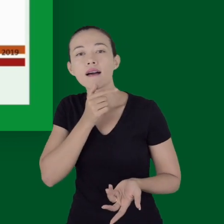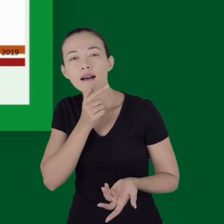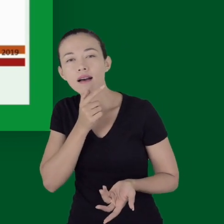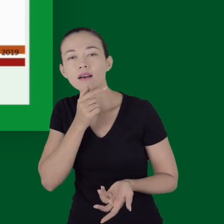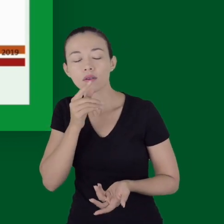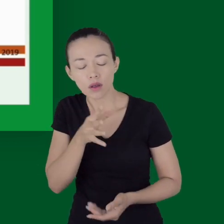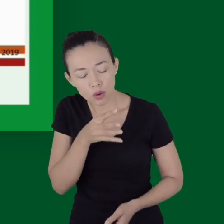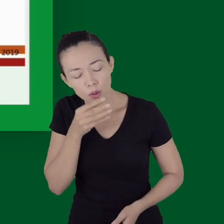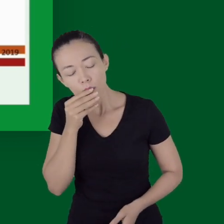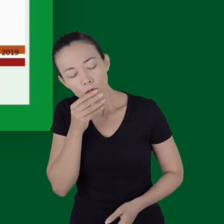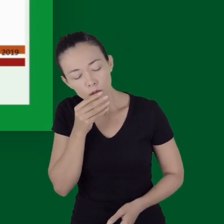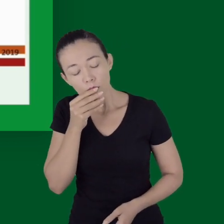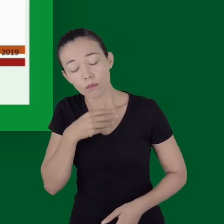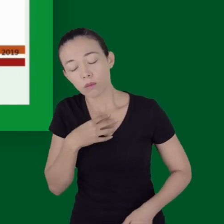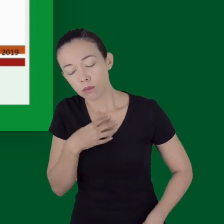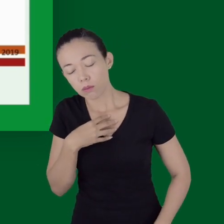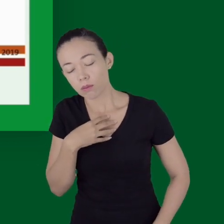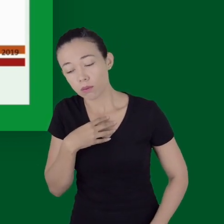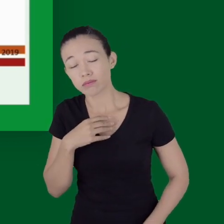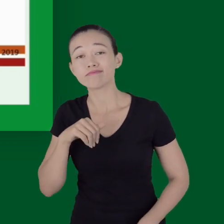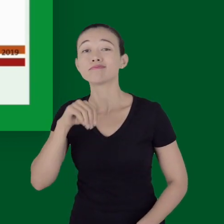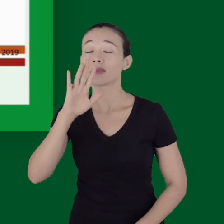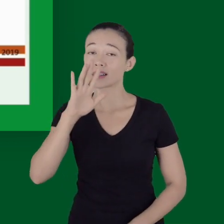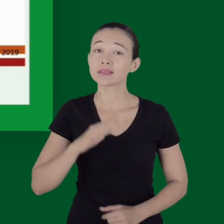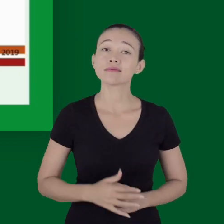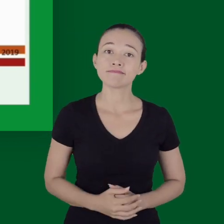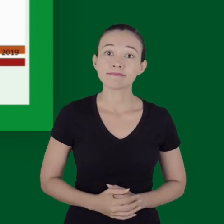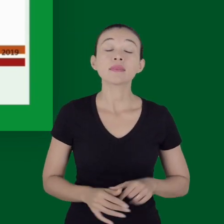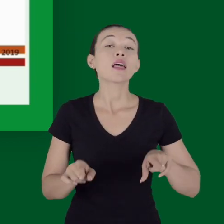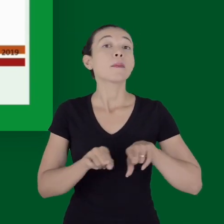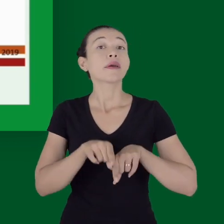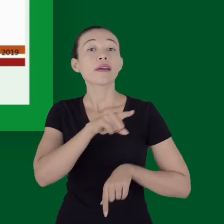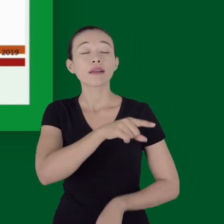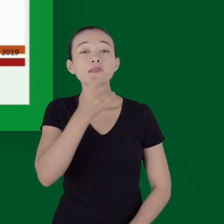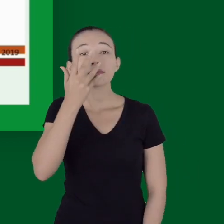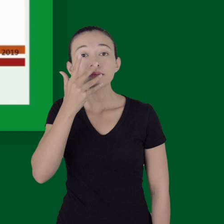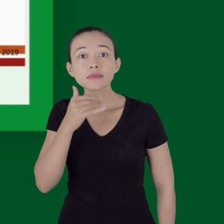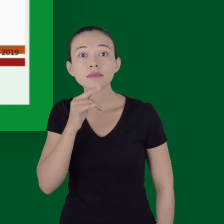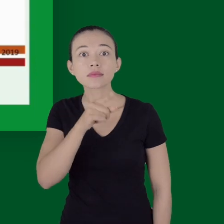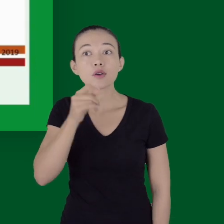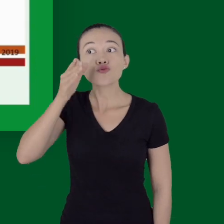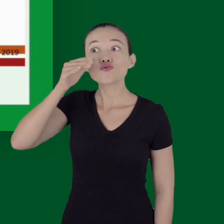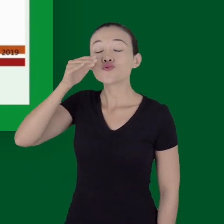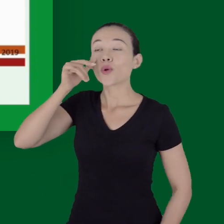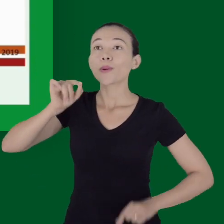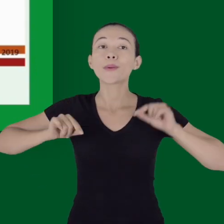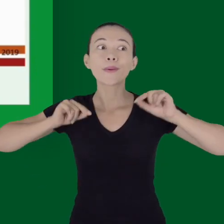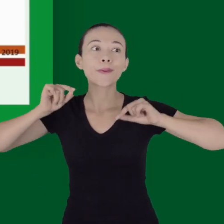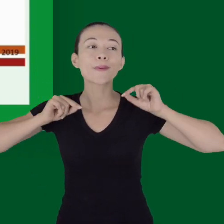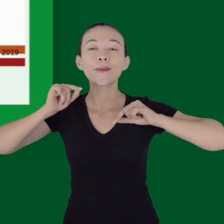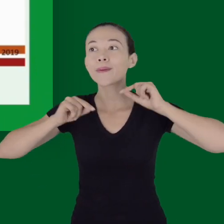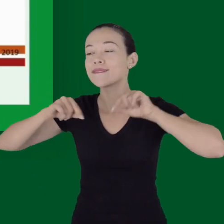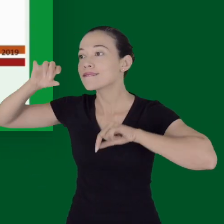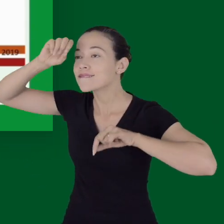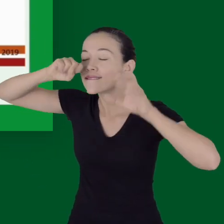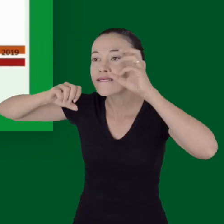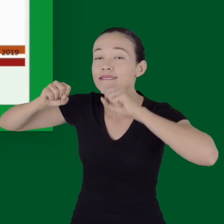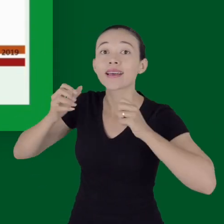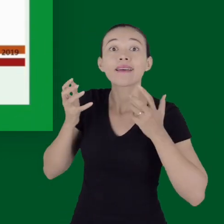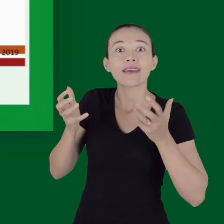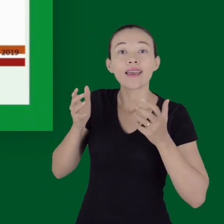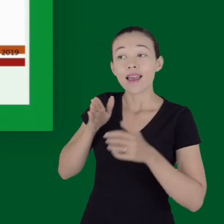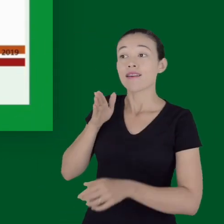desvirar e com eficiência, né? E acabam aspirando maior quantidade de água. Também é uma fase de descoberta,